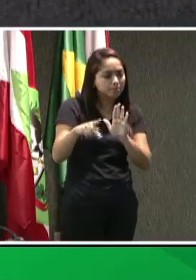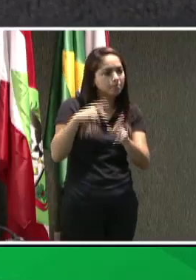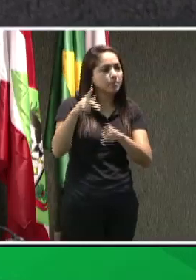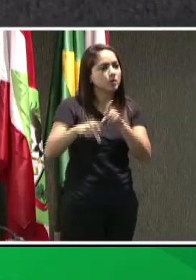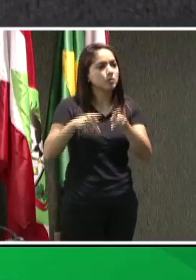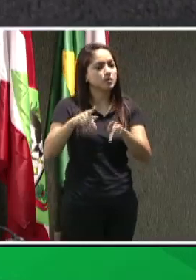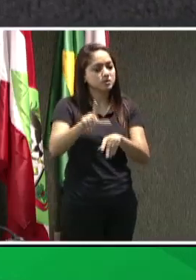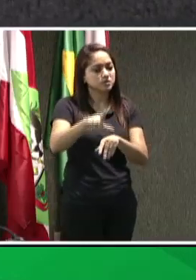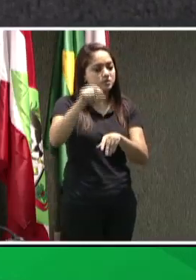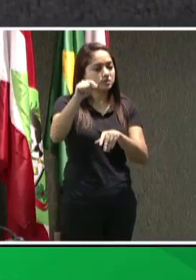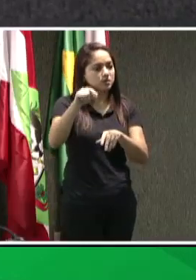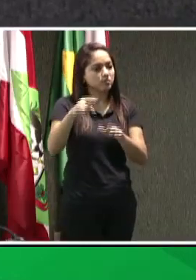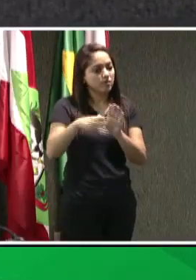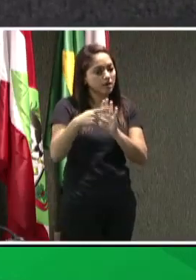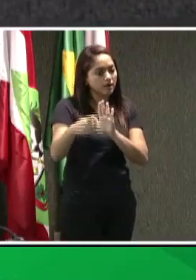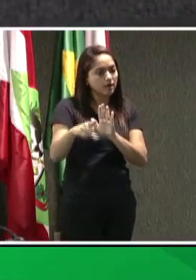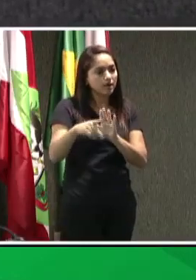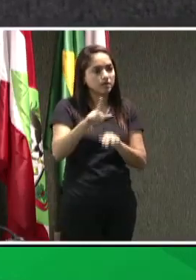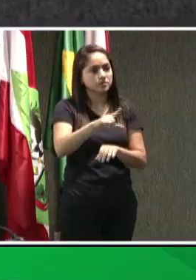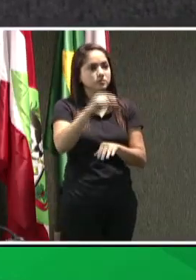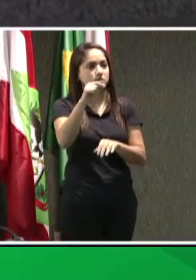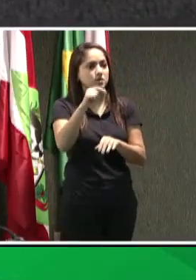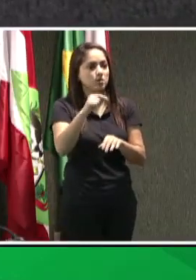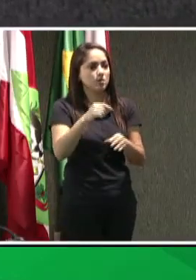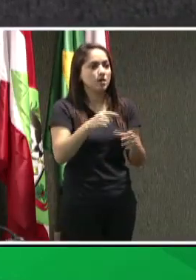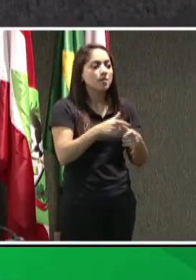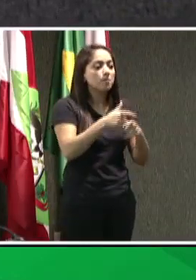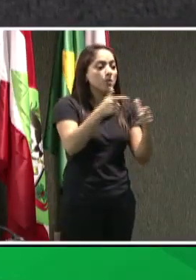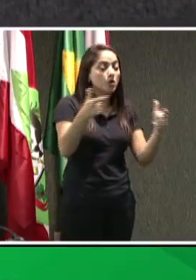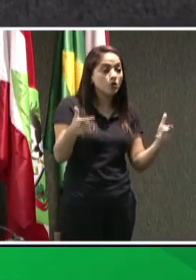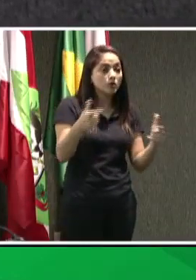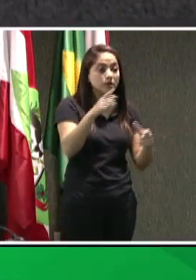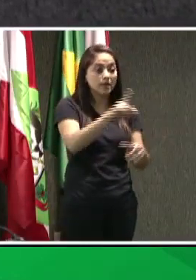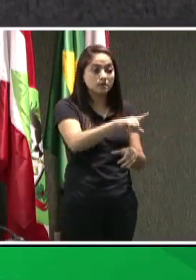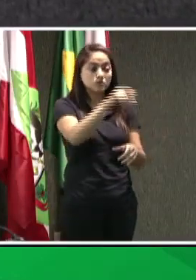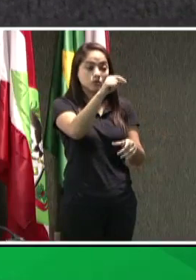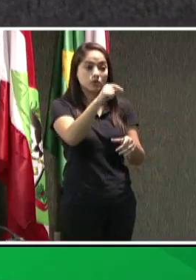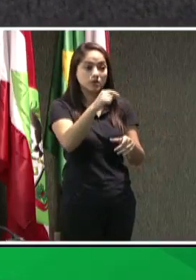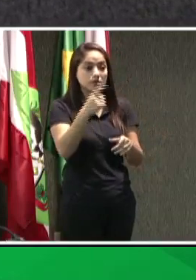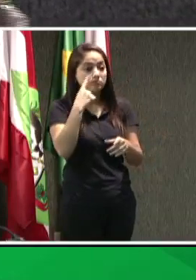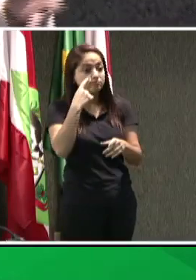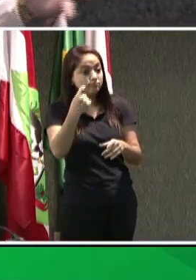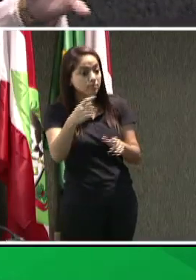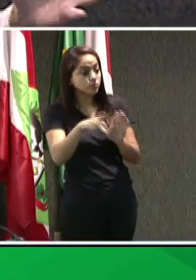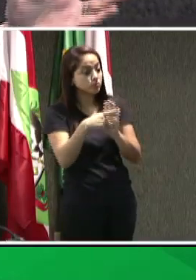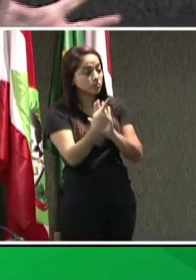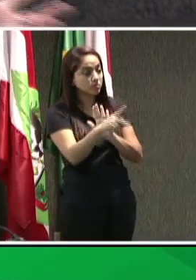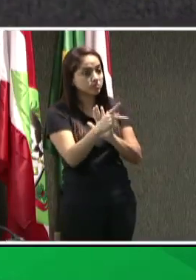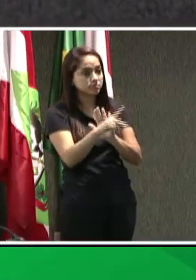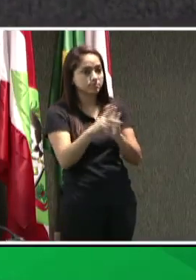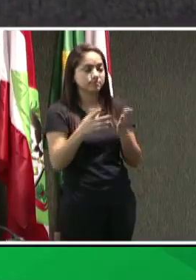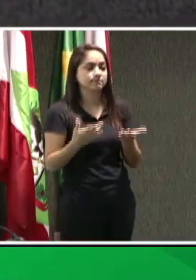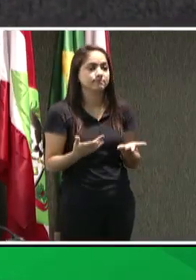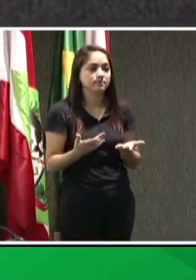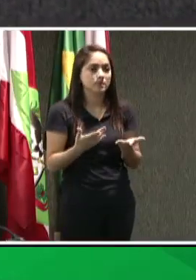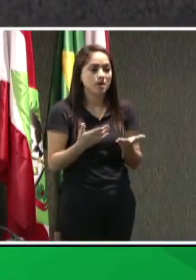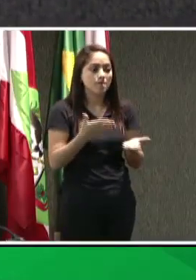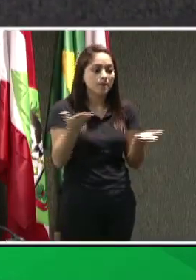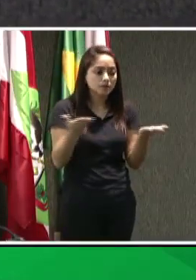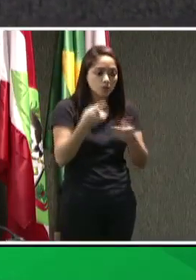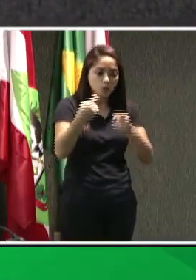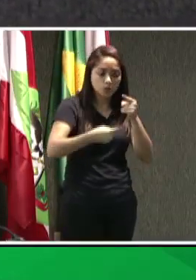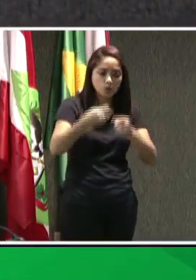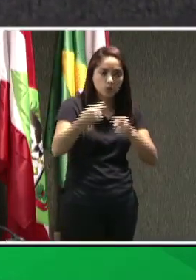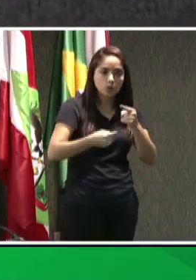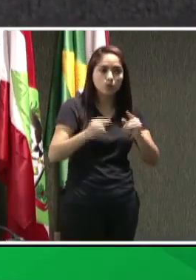grande maioria é eleito por quem? Por grupos que têm os seus interesses. O que nós discutimos aqui não é